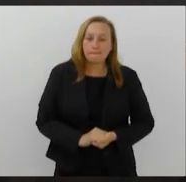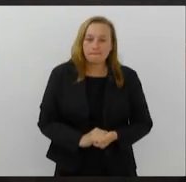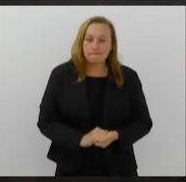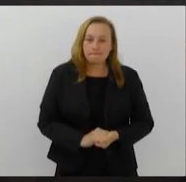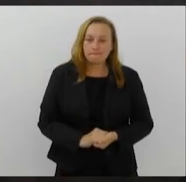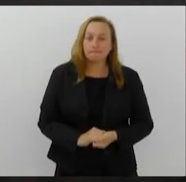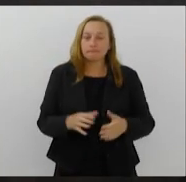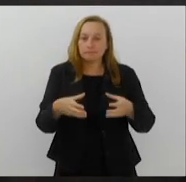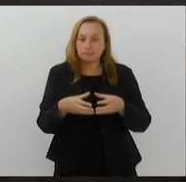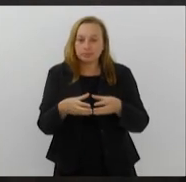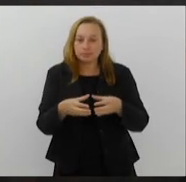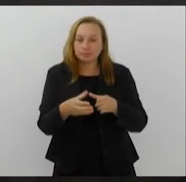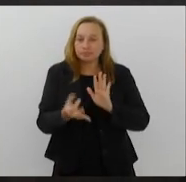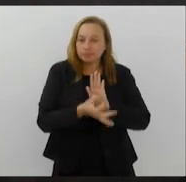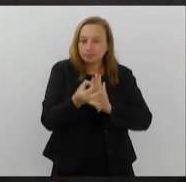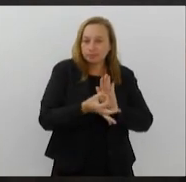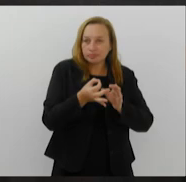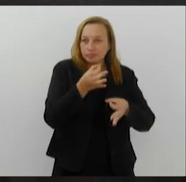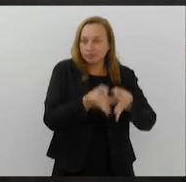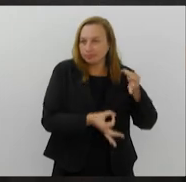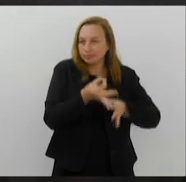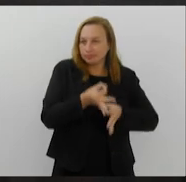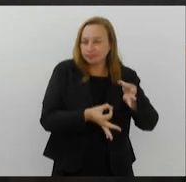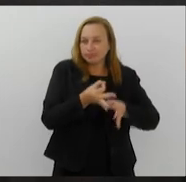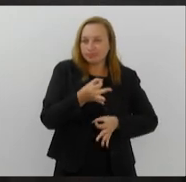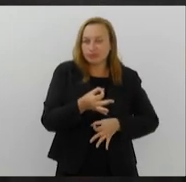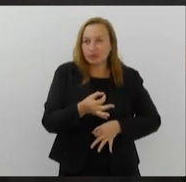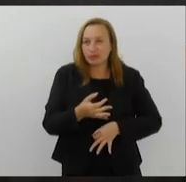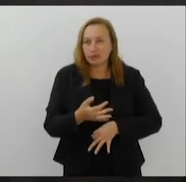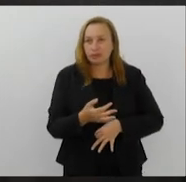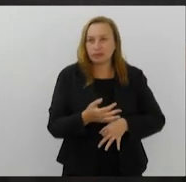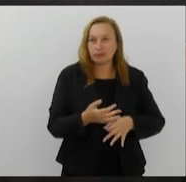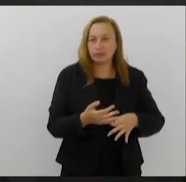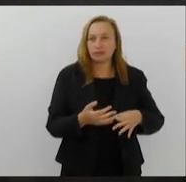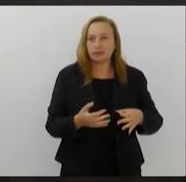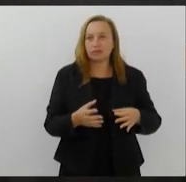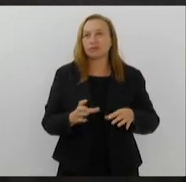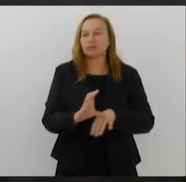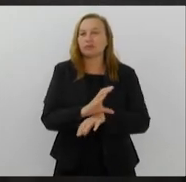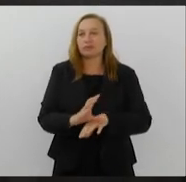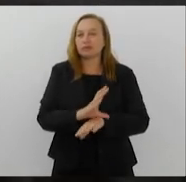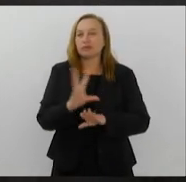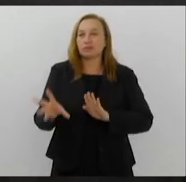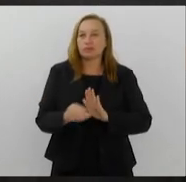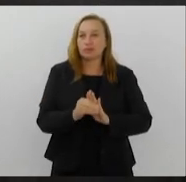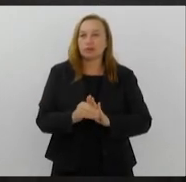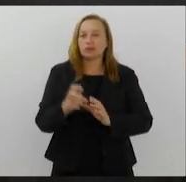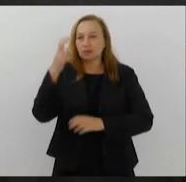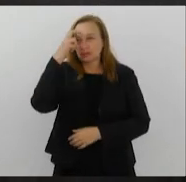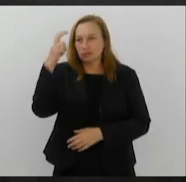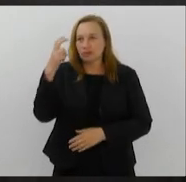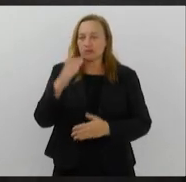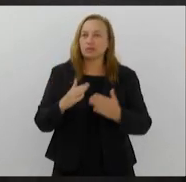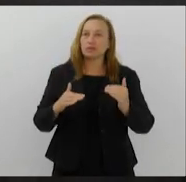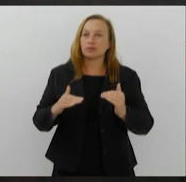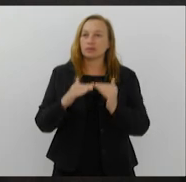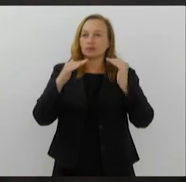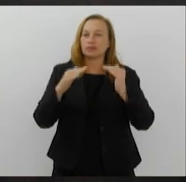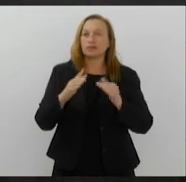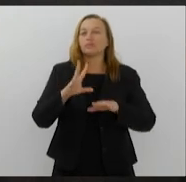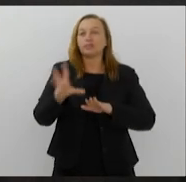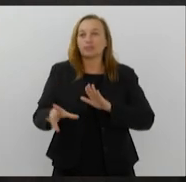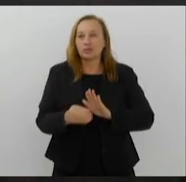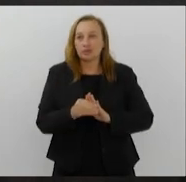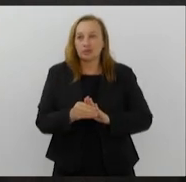das comissões de Constituição e Justiça, pela constitucionalidade, com emenda de cultura, favorável, com a emenda